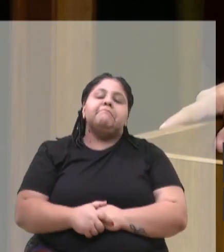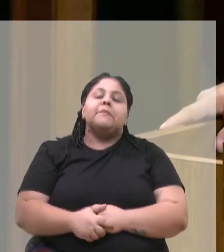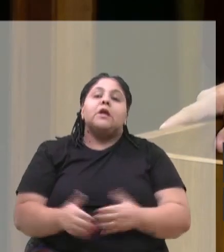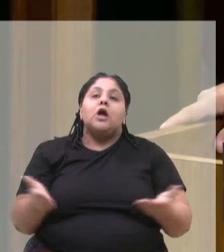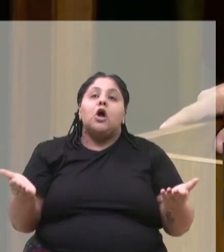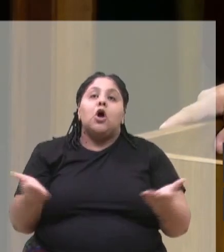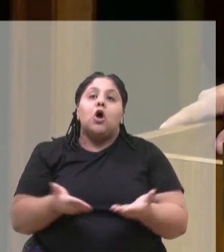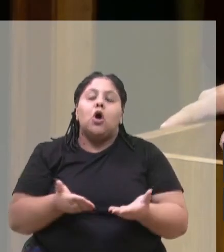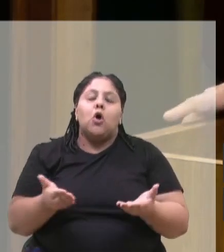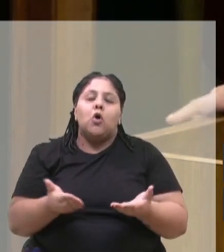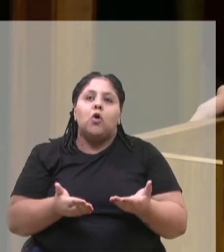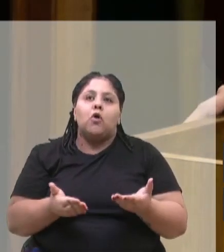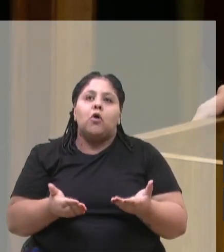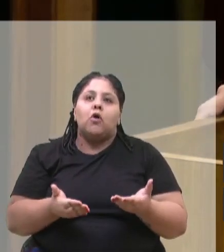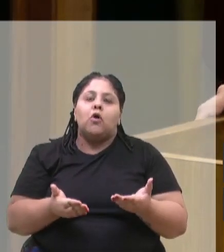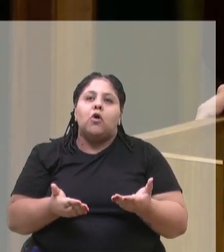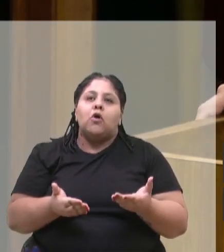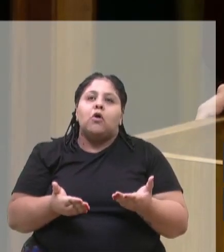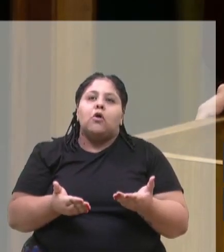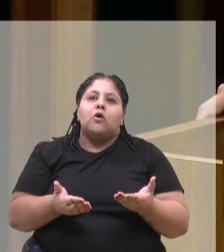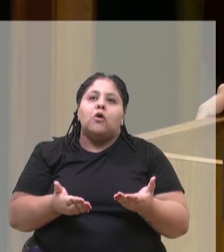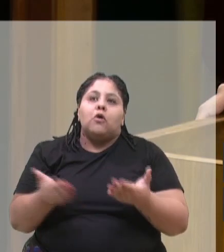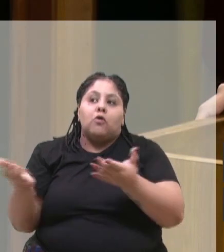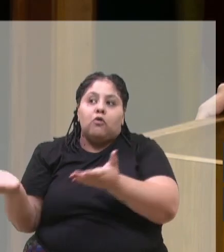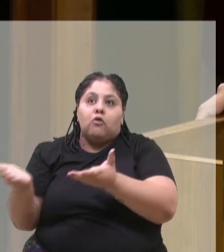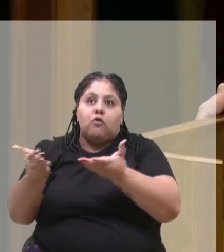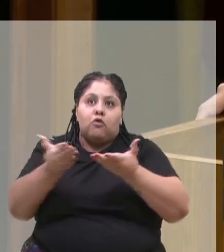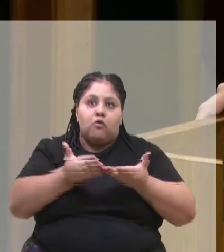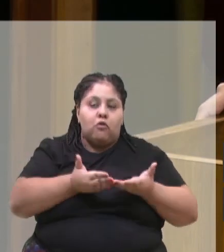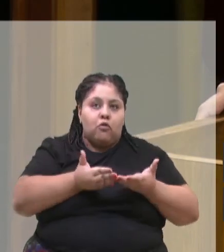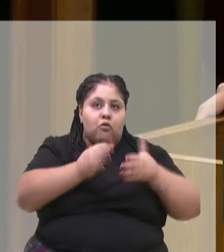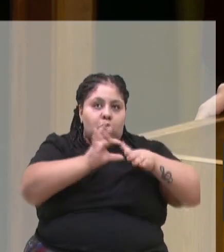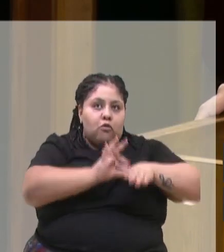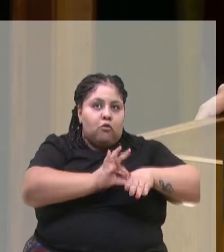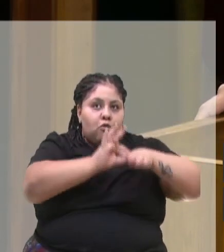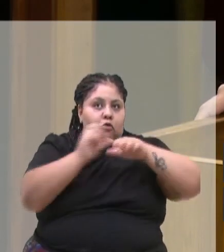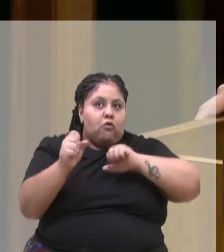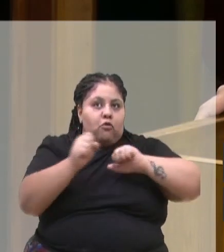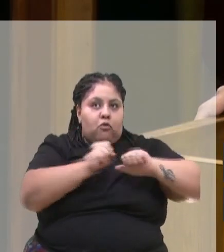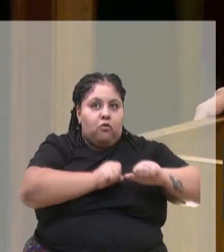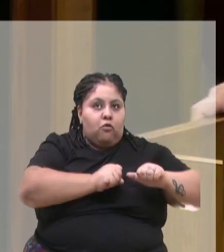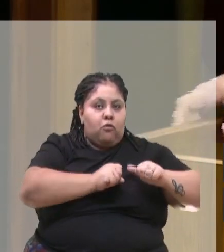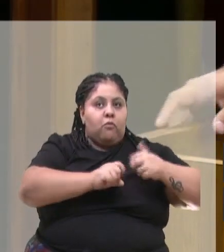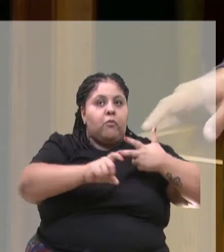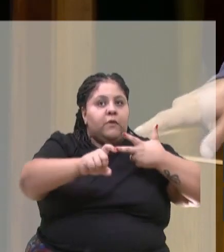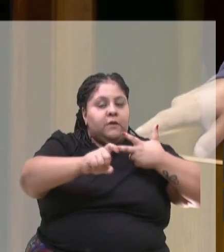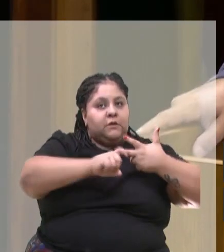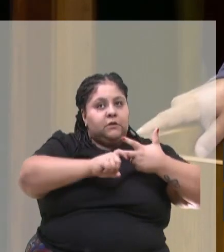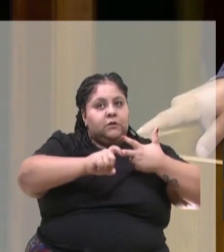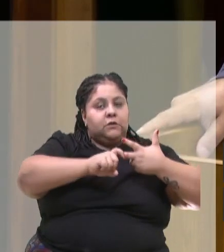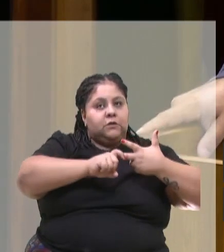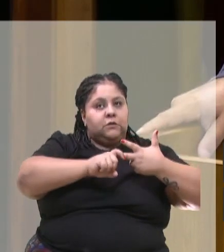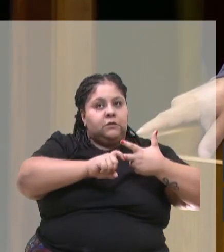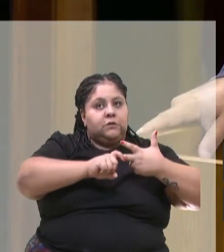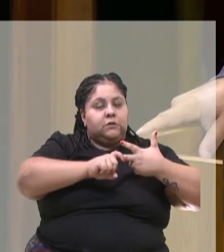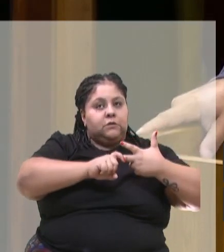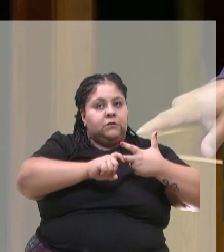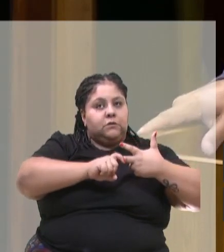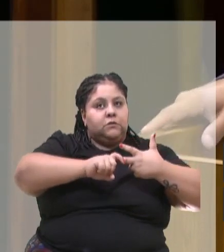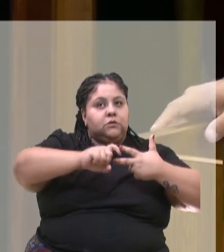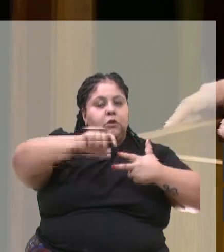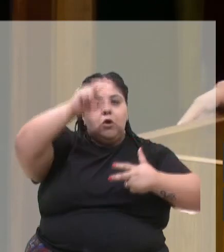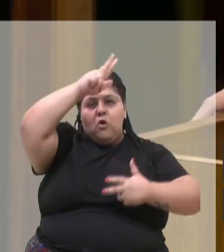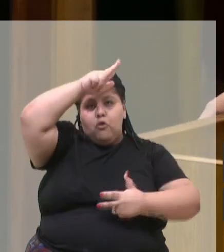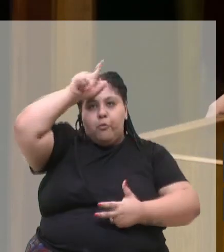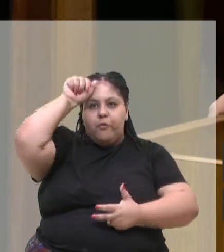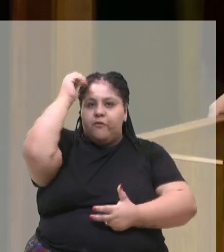Hoje recebemos, como de praxe, a visita do chefe do Poder Executivo Municipal, o prefeito Adiló, e achei